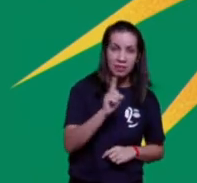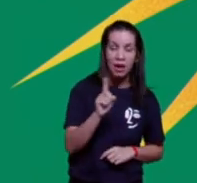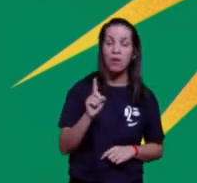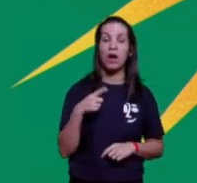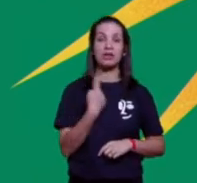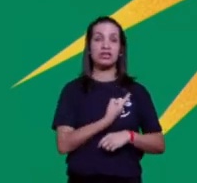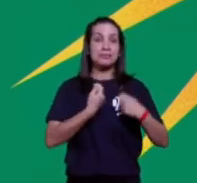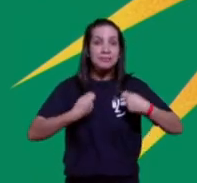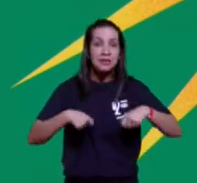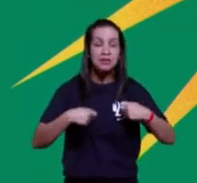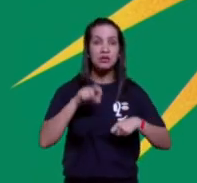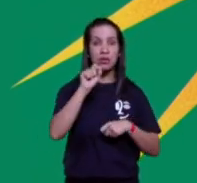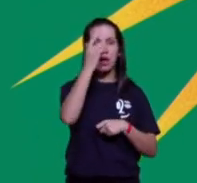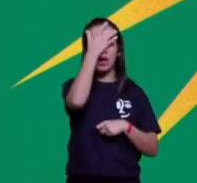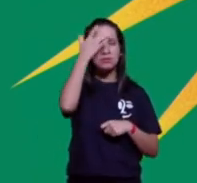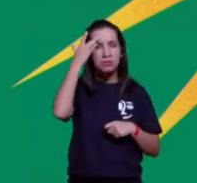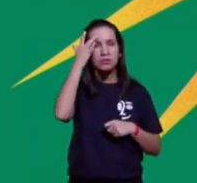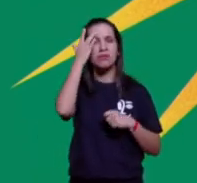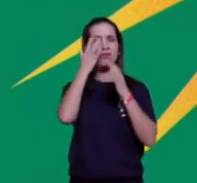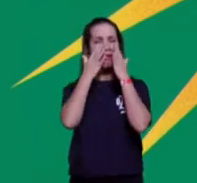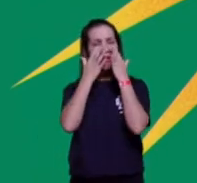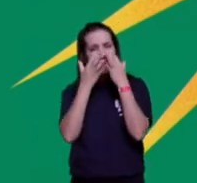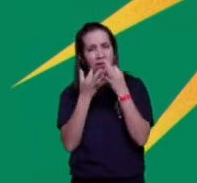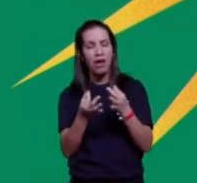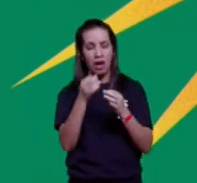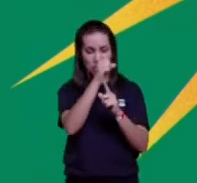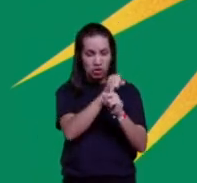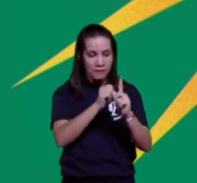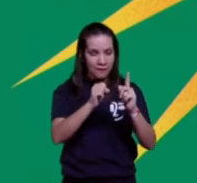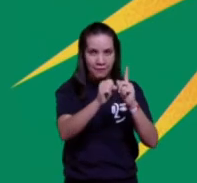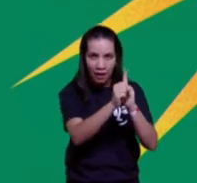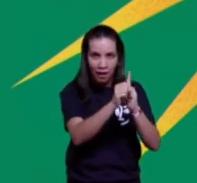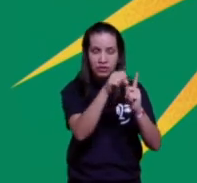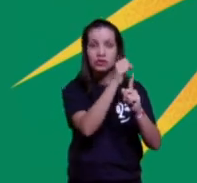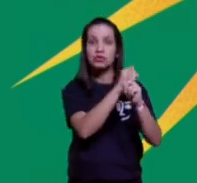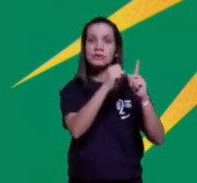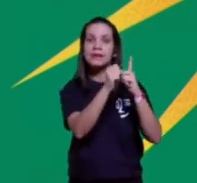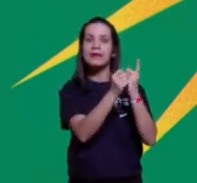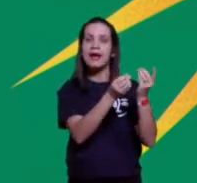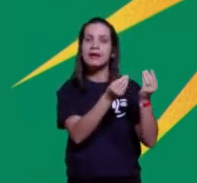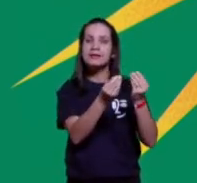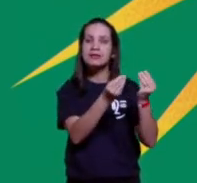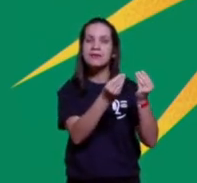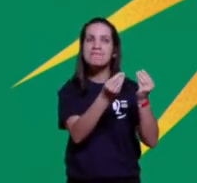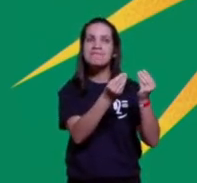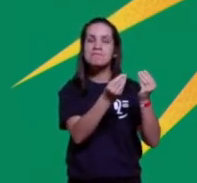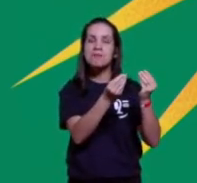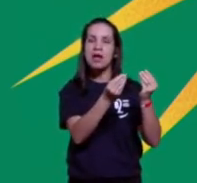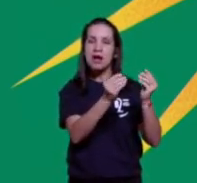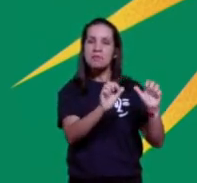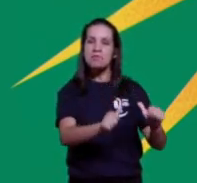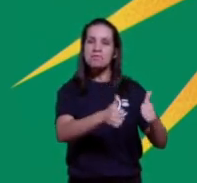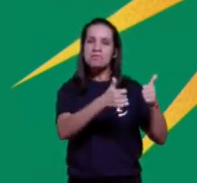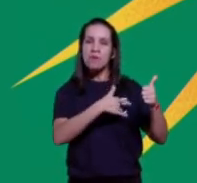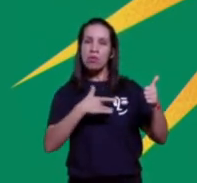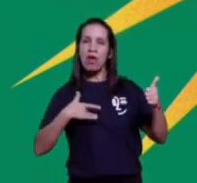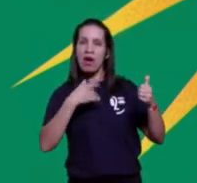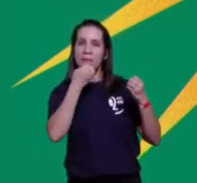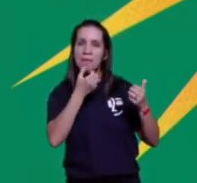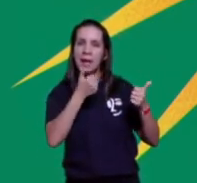as pessoas se deem conta de que para uma sociedade estar saudável, ela precisa que